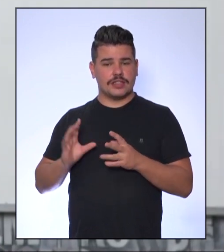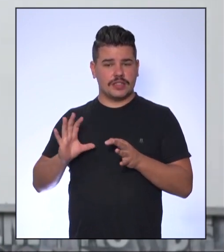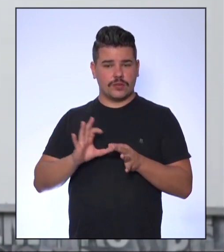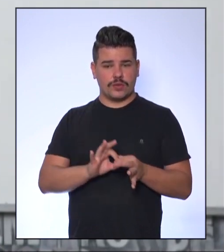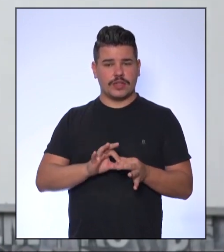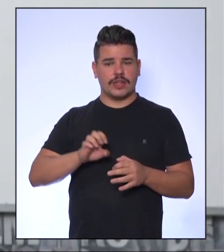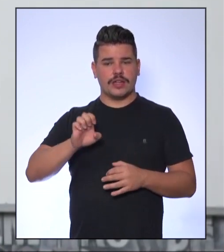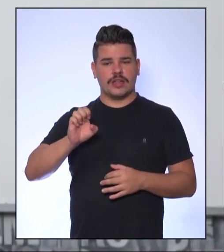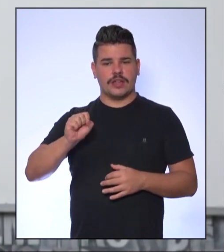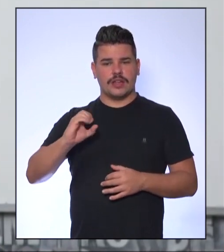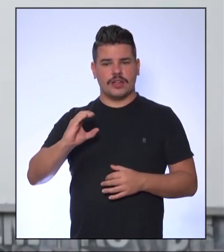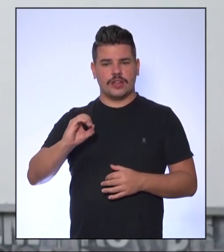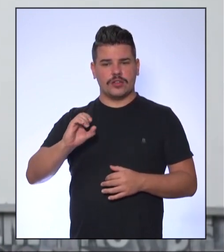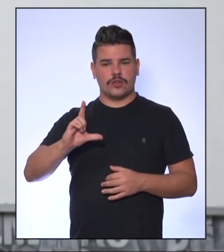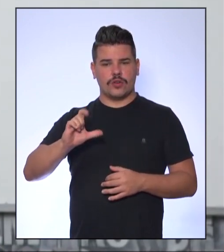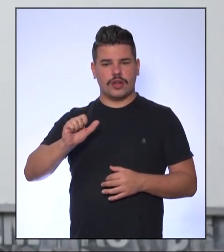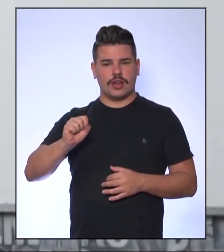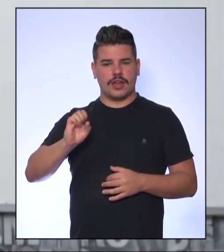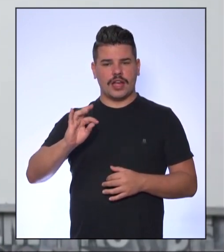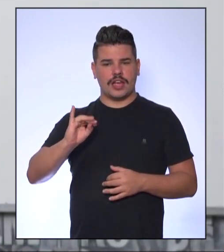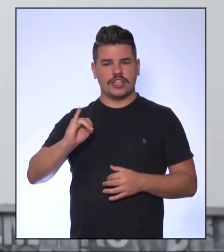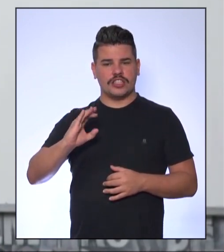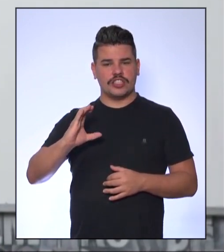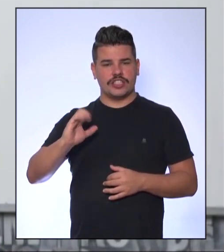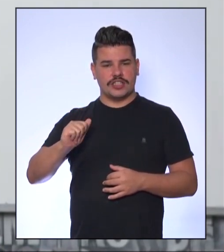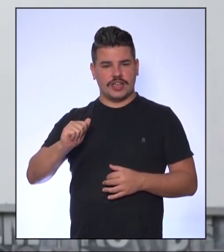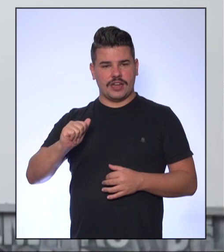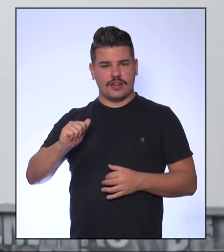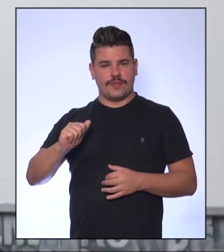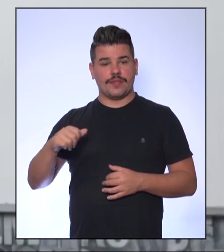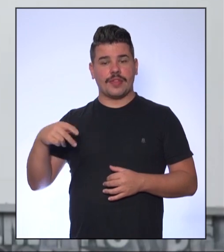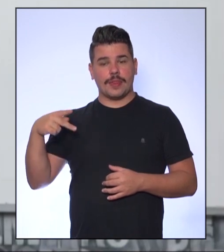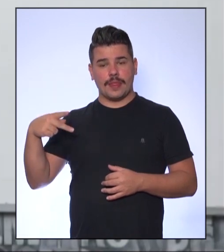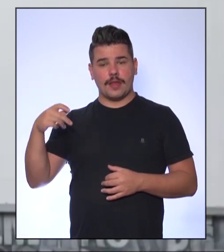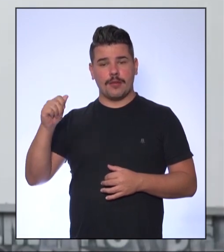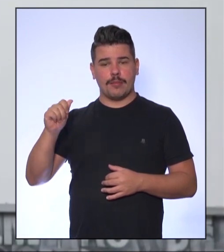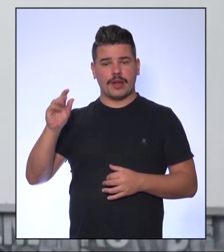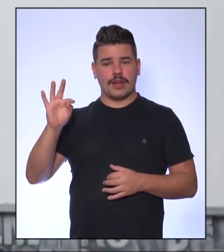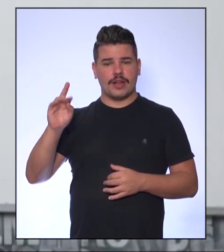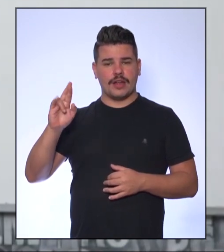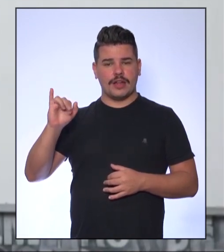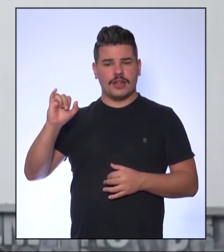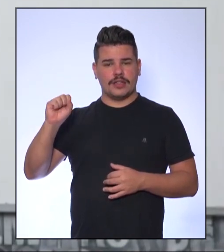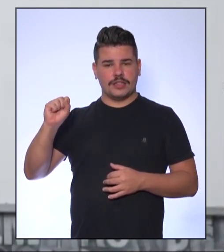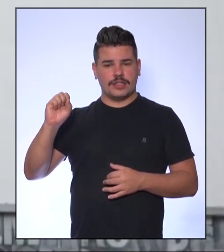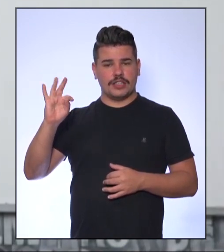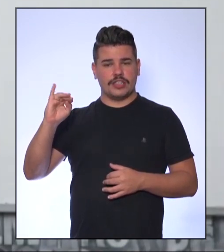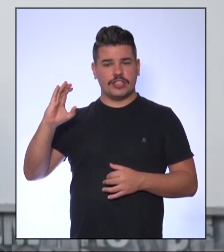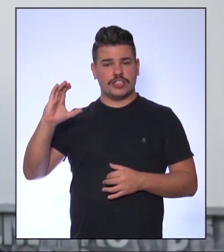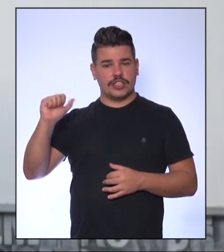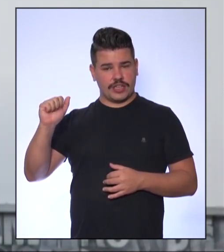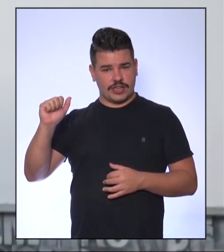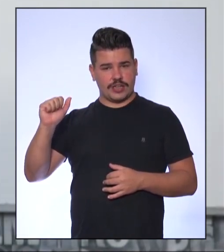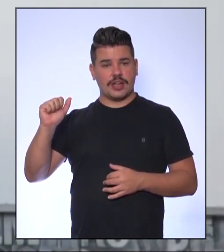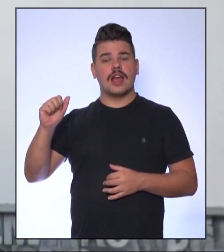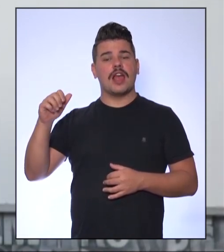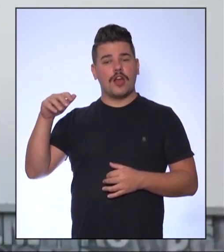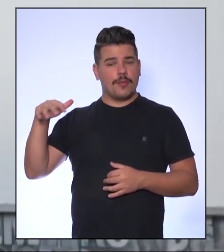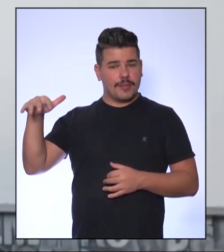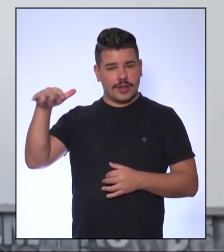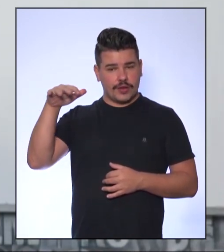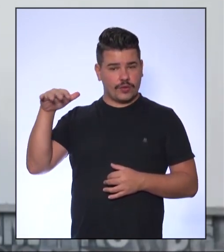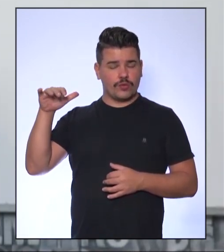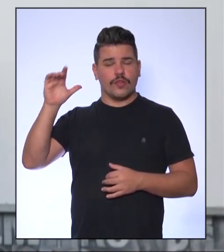escolástica. Interessante. A patrística nós vamos demarcar aqui como os pais